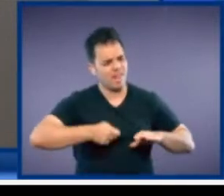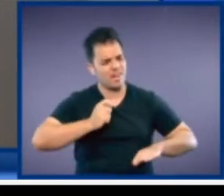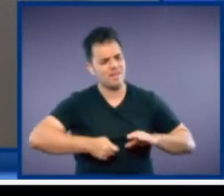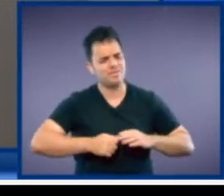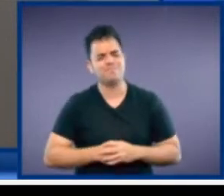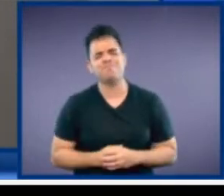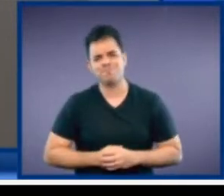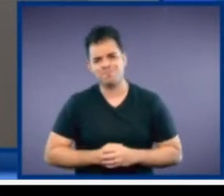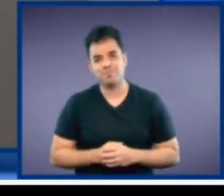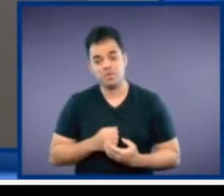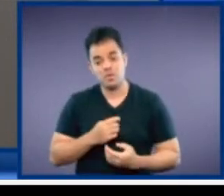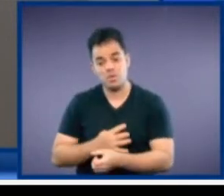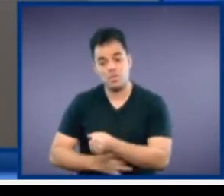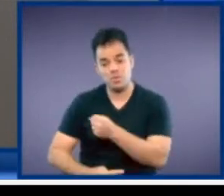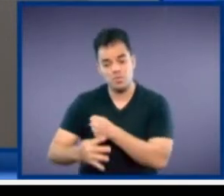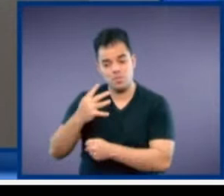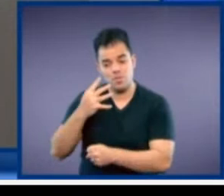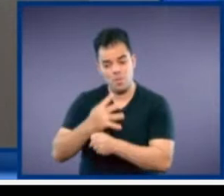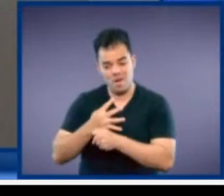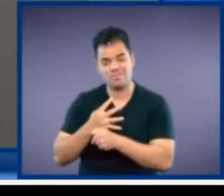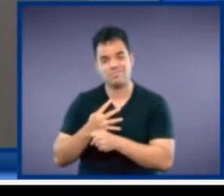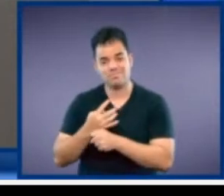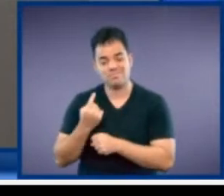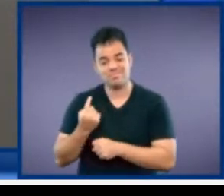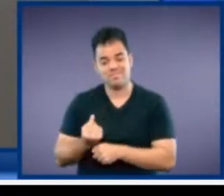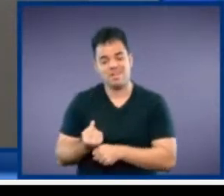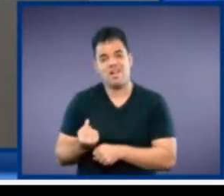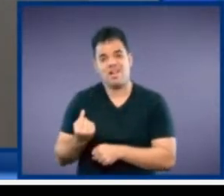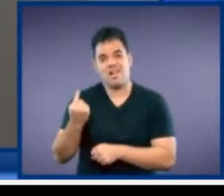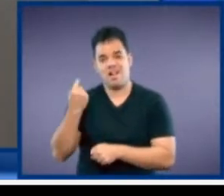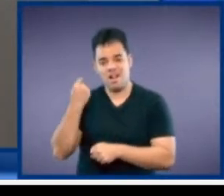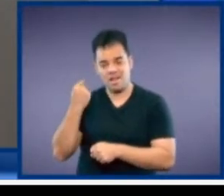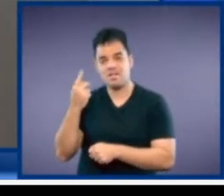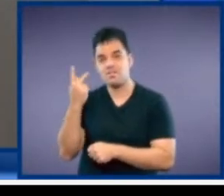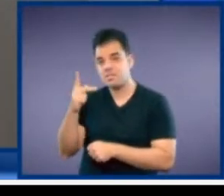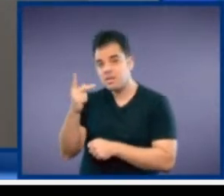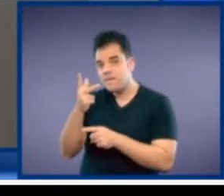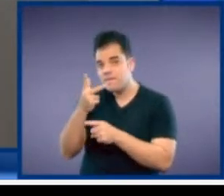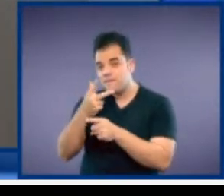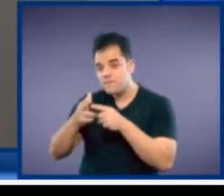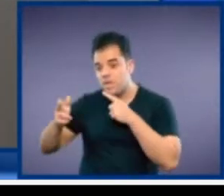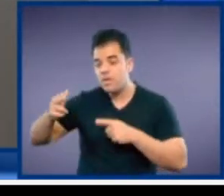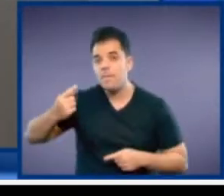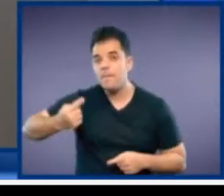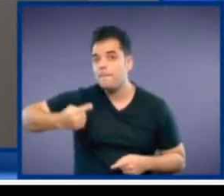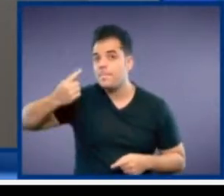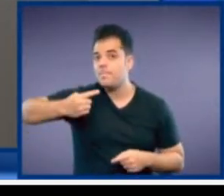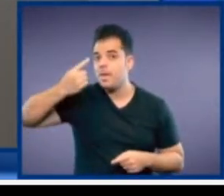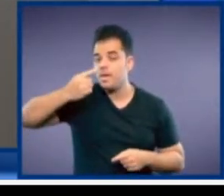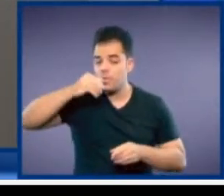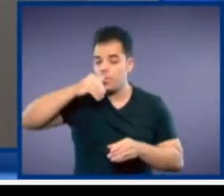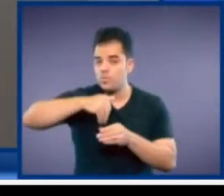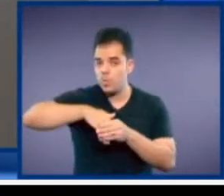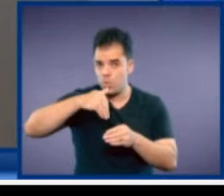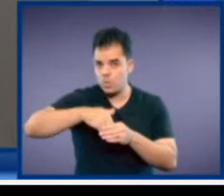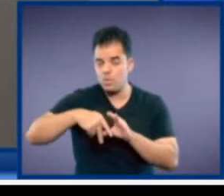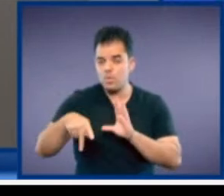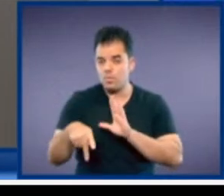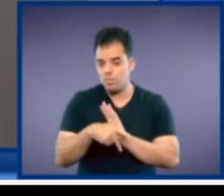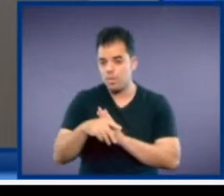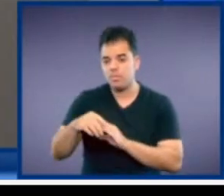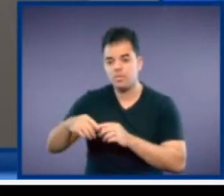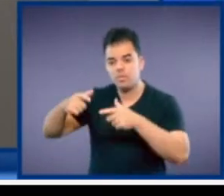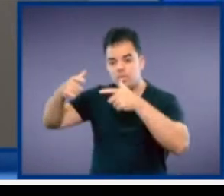Há 4 anos atrás, quando eu ganhei a minha primeira eleição para governador de